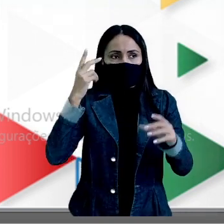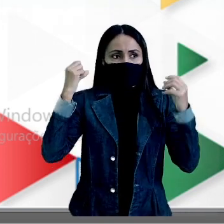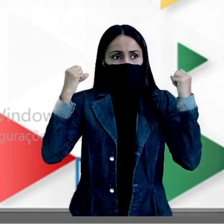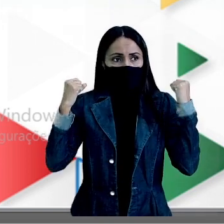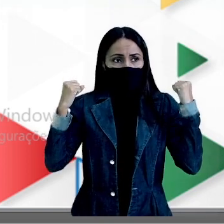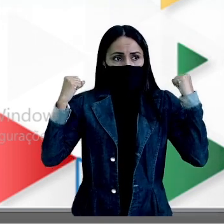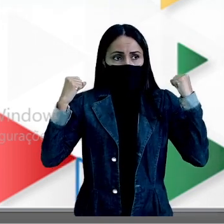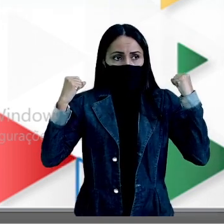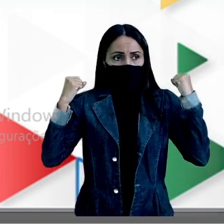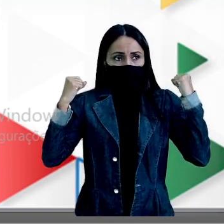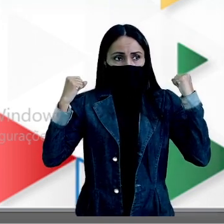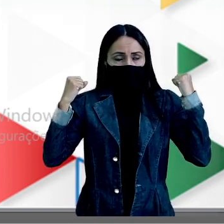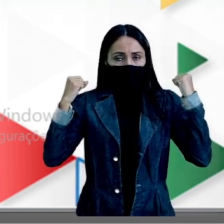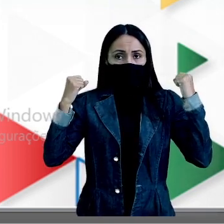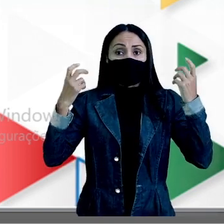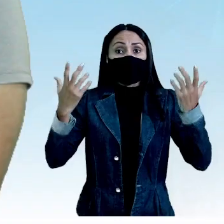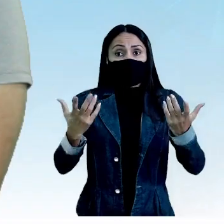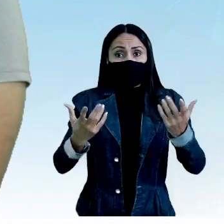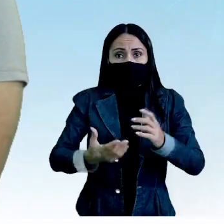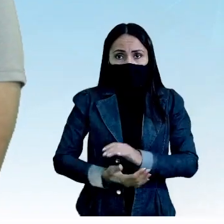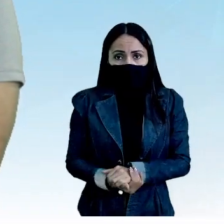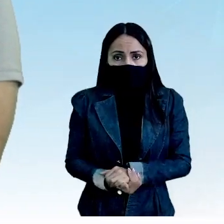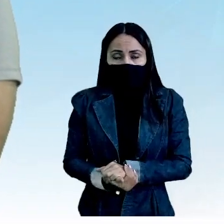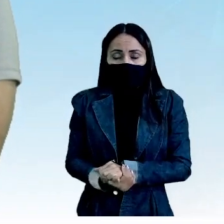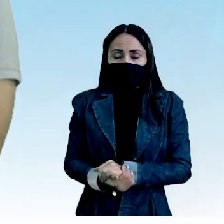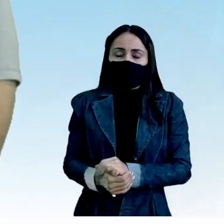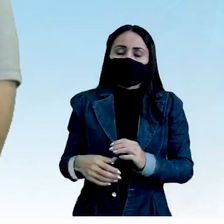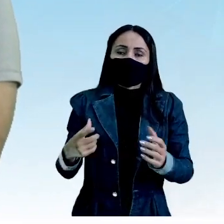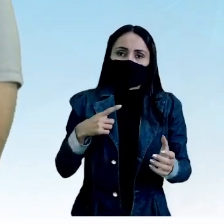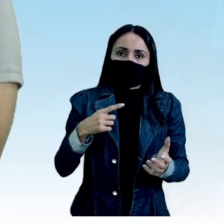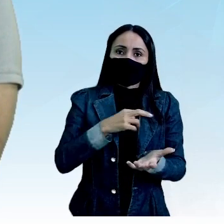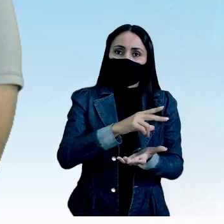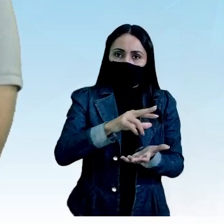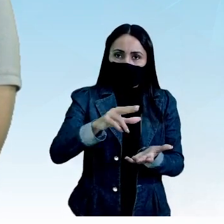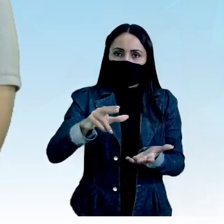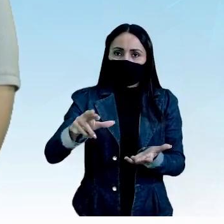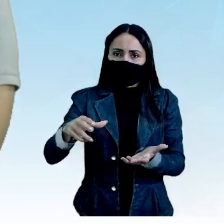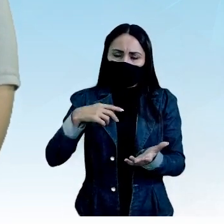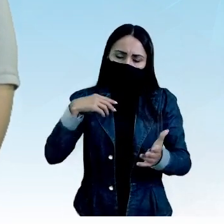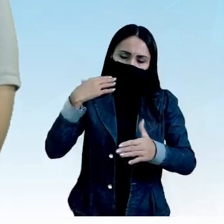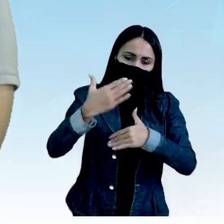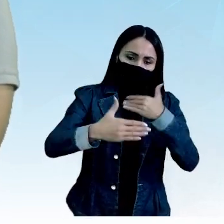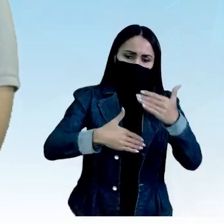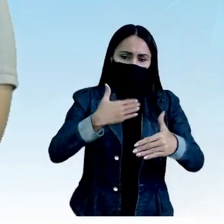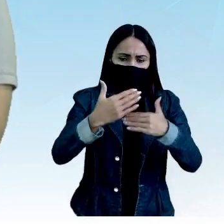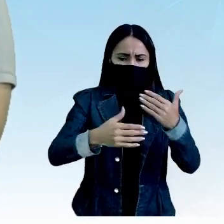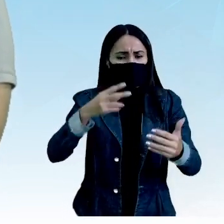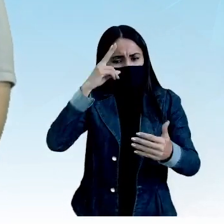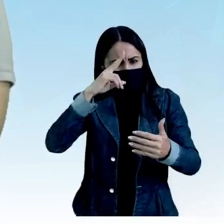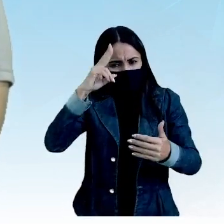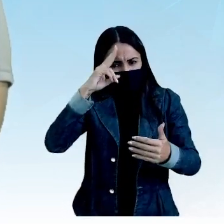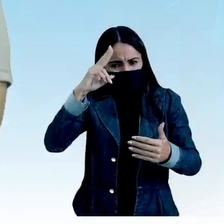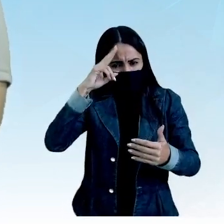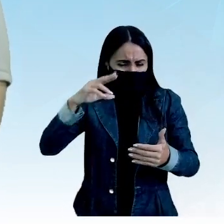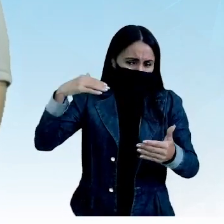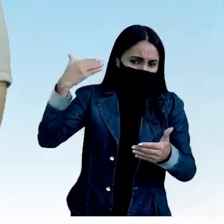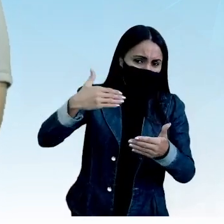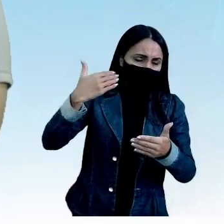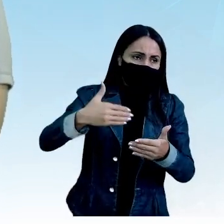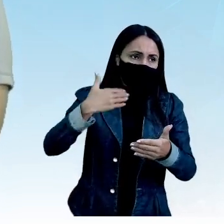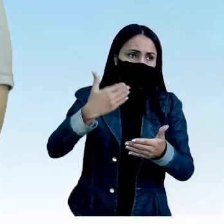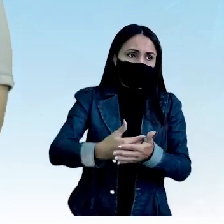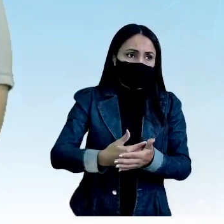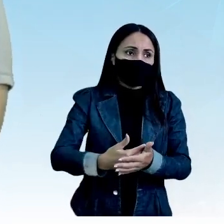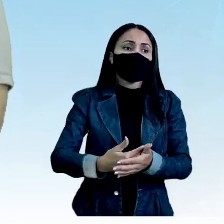Meia-Noite. Veja só a questão de tantos outros, certo, que passaram, a questão histórica mesmo, não é isso? E veja que perdurando